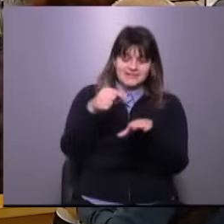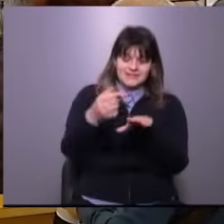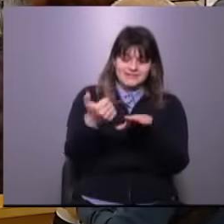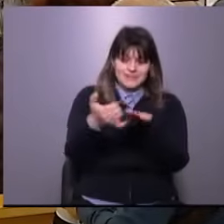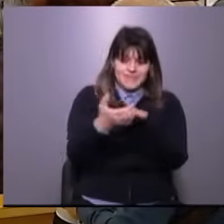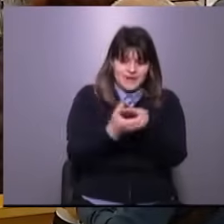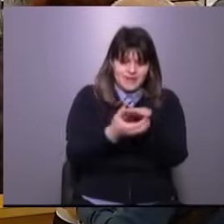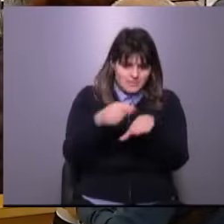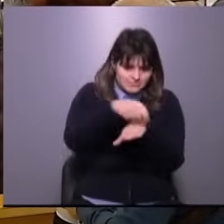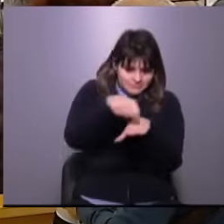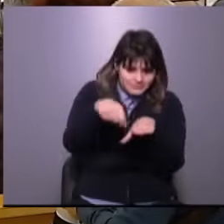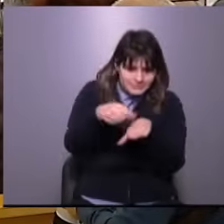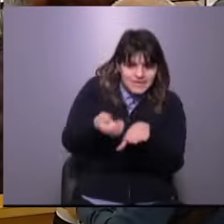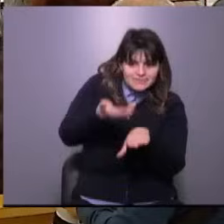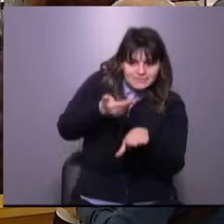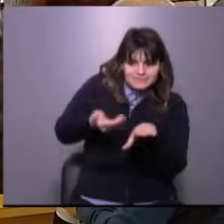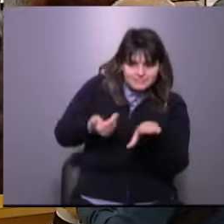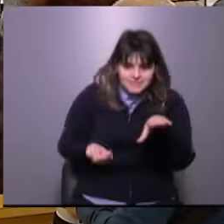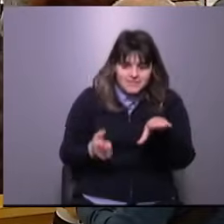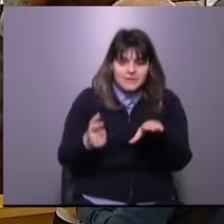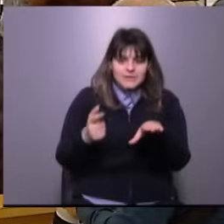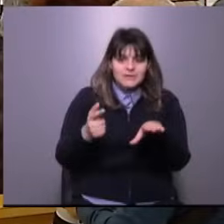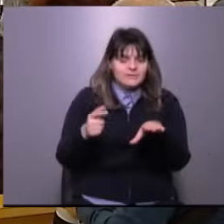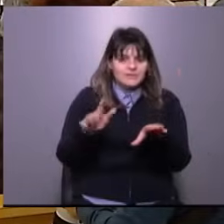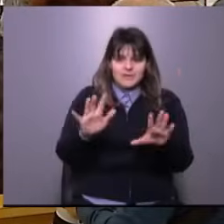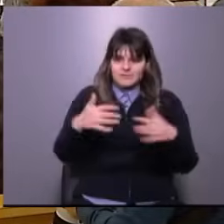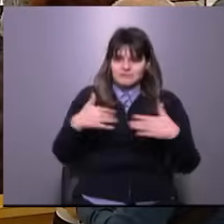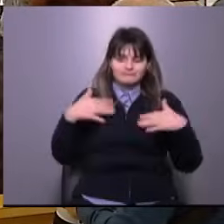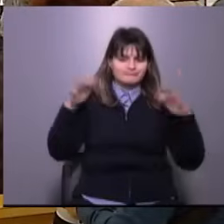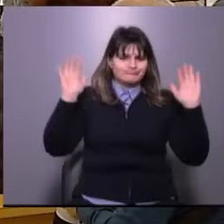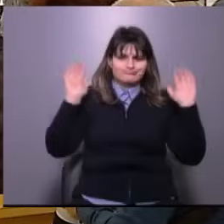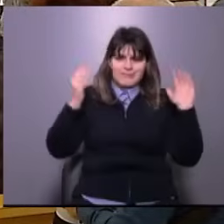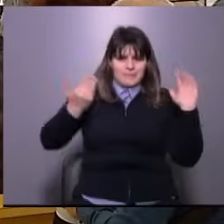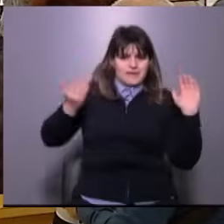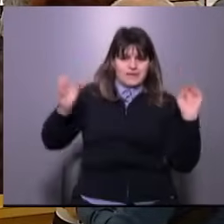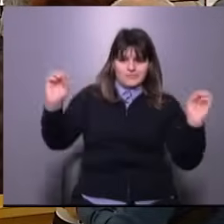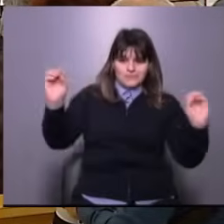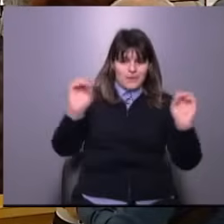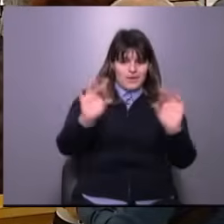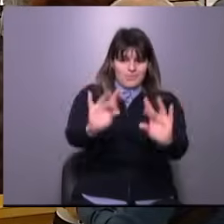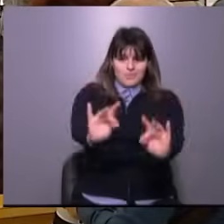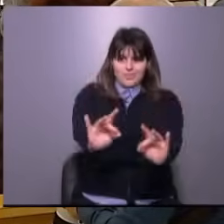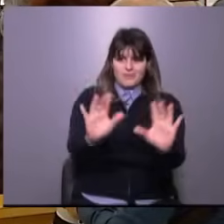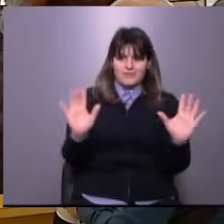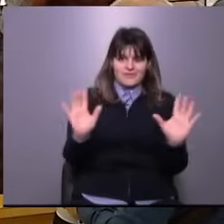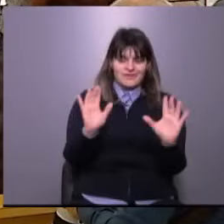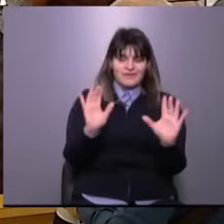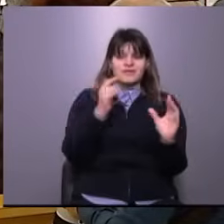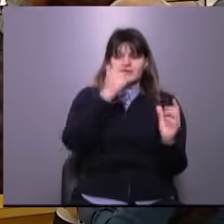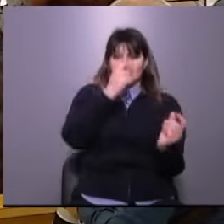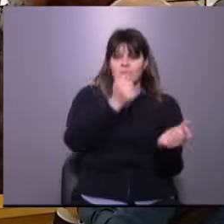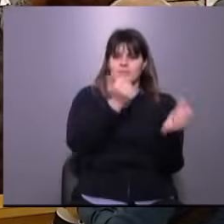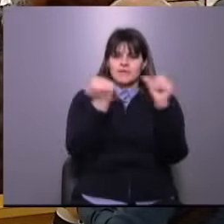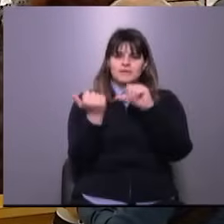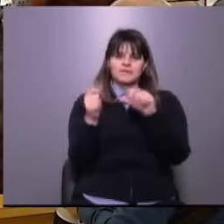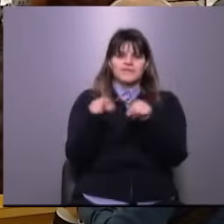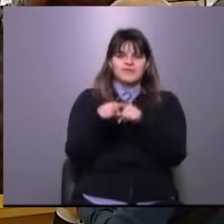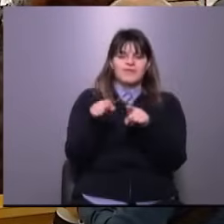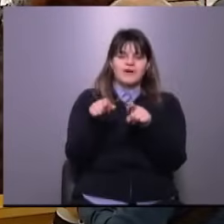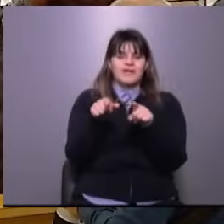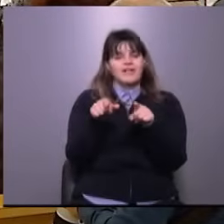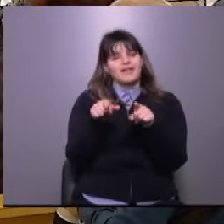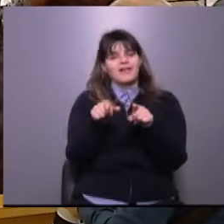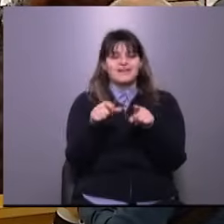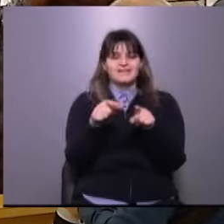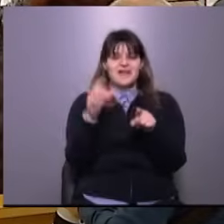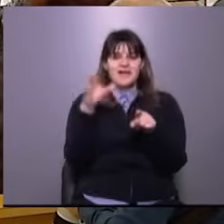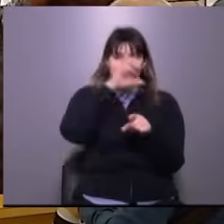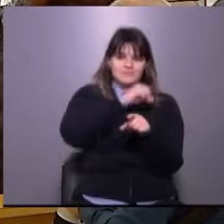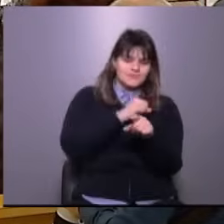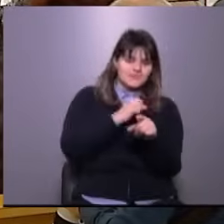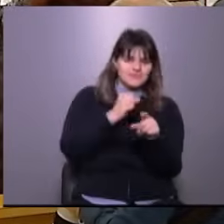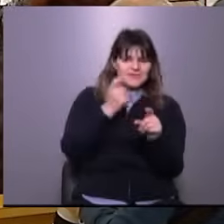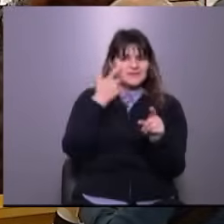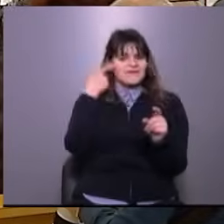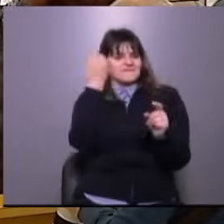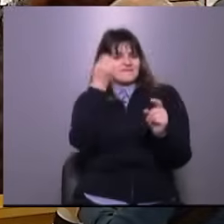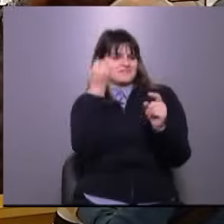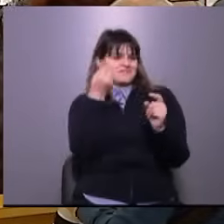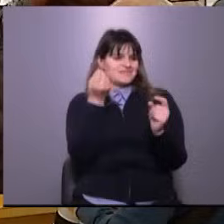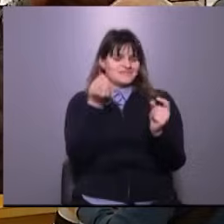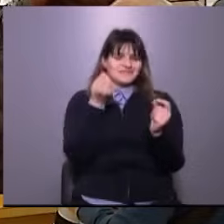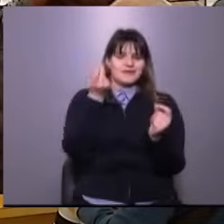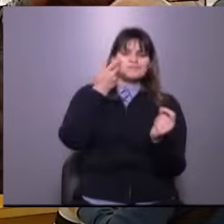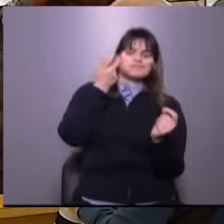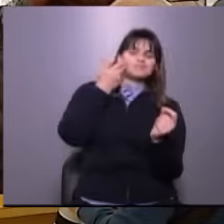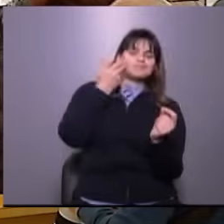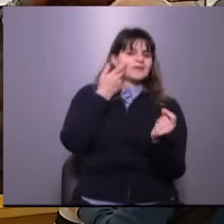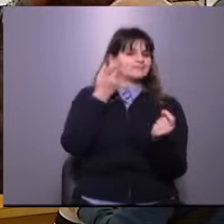de descalçar as sandálias daquele a quem prepara o caminho. Isto é, João Batista em momento algum se deixa